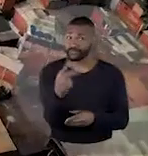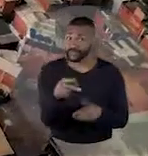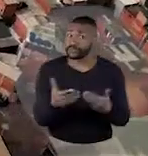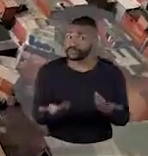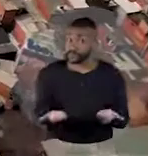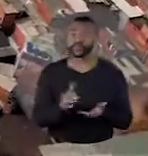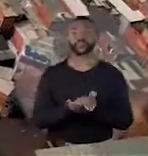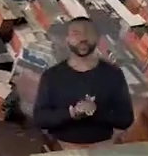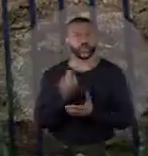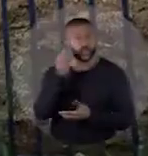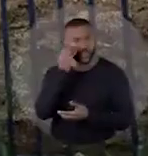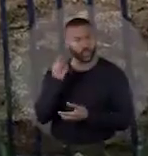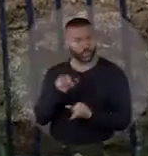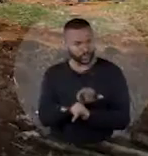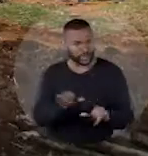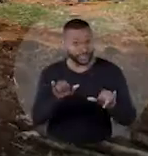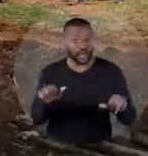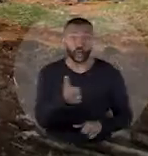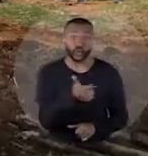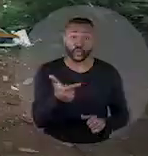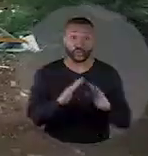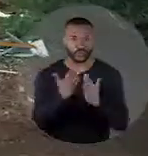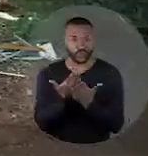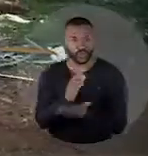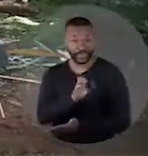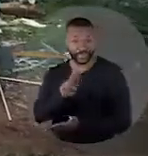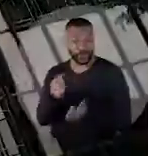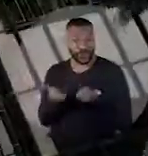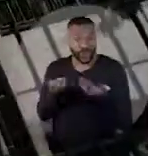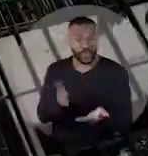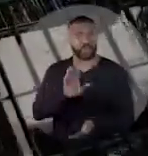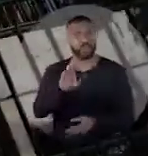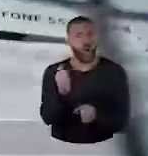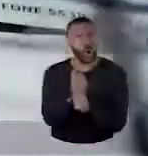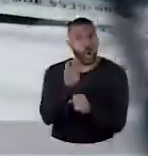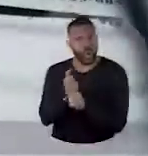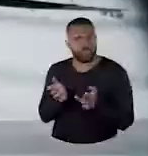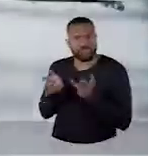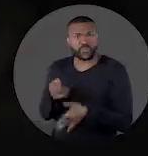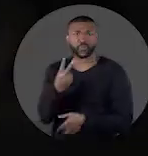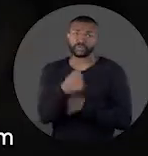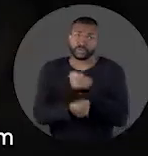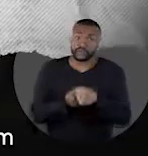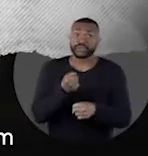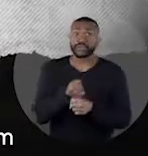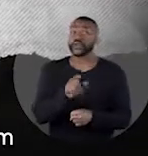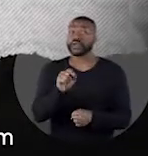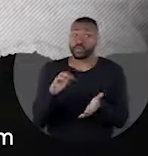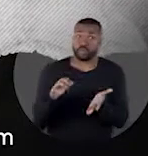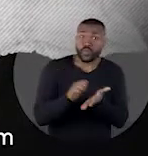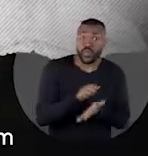voto. Bruno diz que vai entregar 12 céus, mas abandonou as obras por 2 anos.